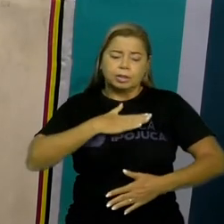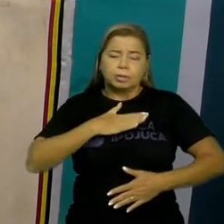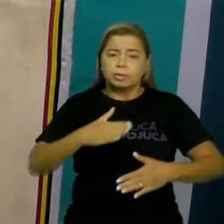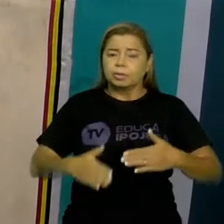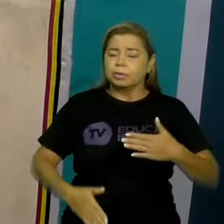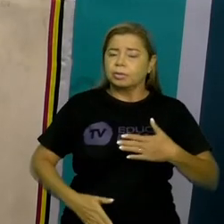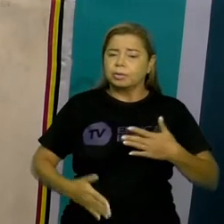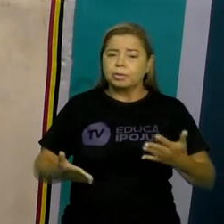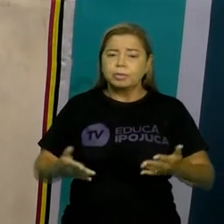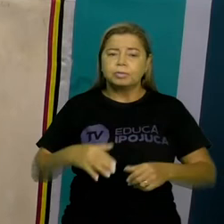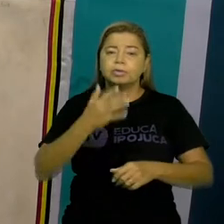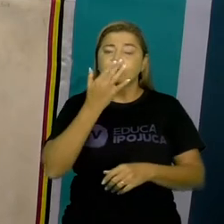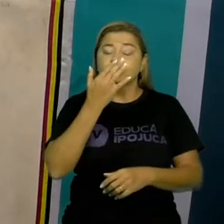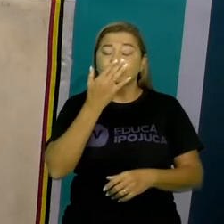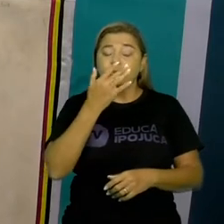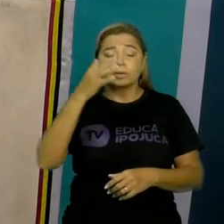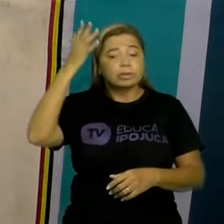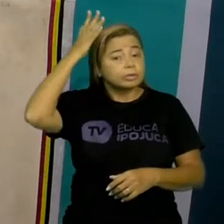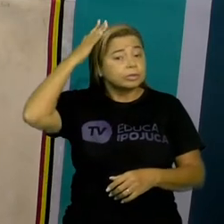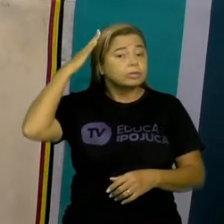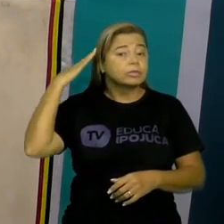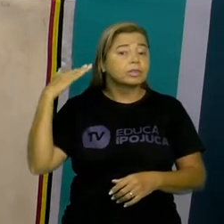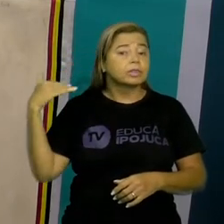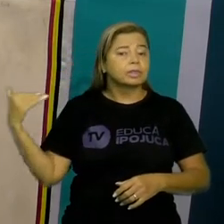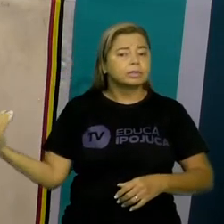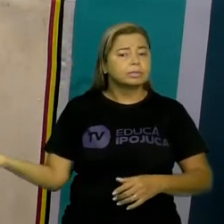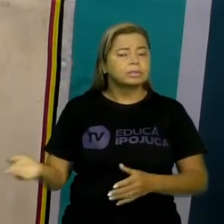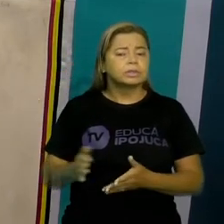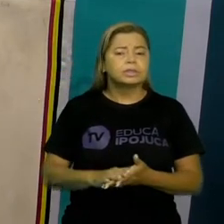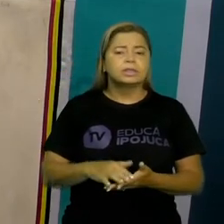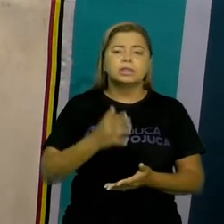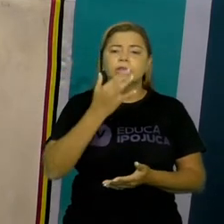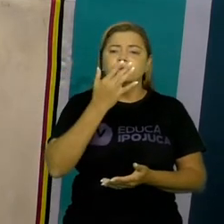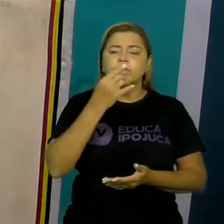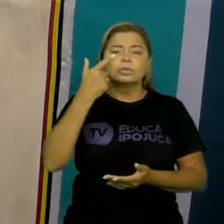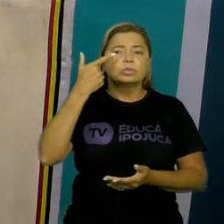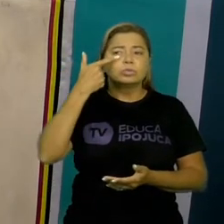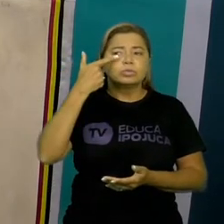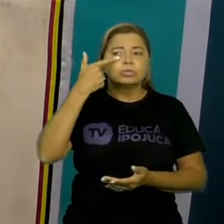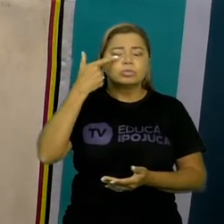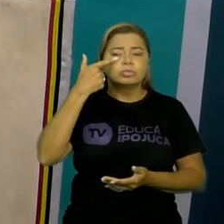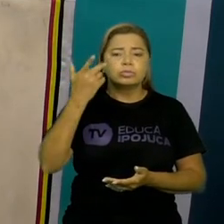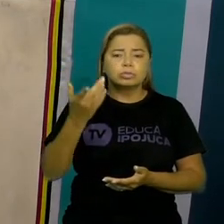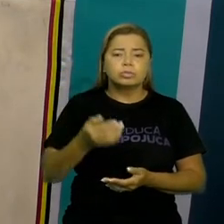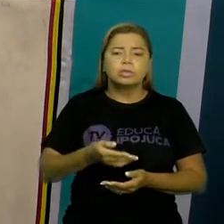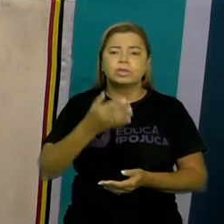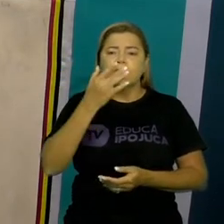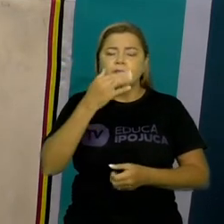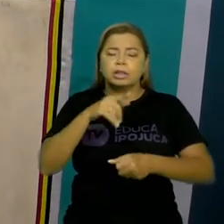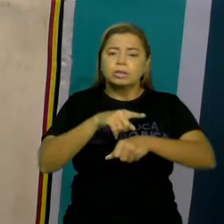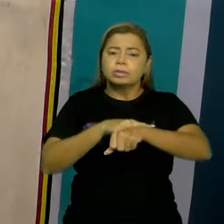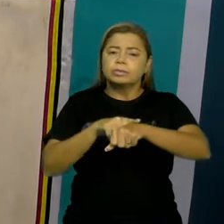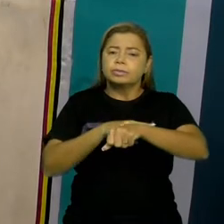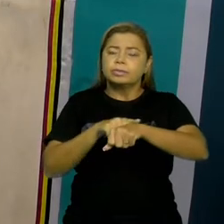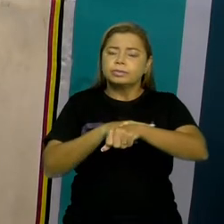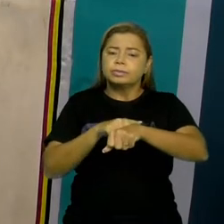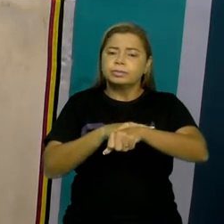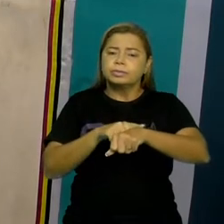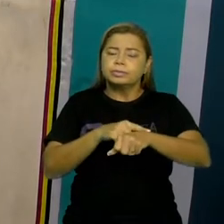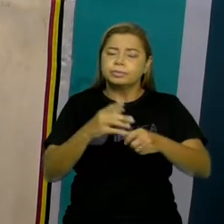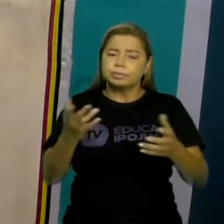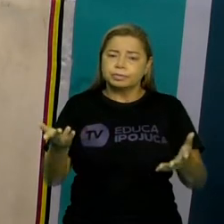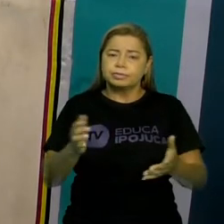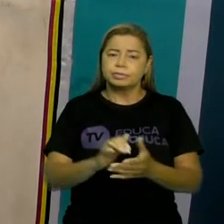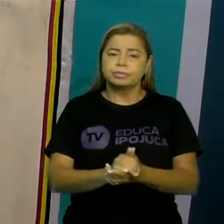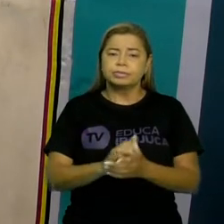A cor do cabelo, né? A cor dos olhos, a cor da pele. E é sempre muito bom, né?